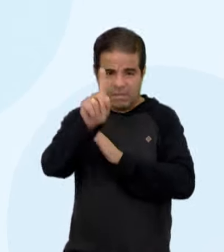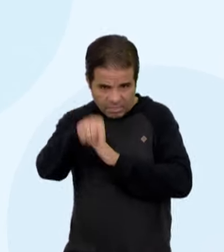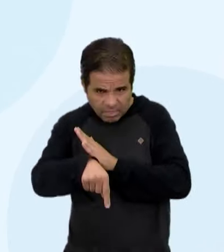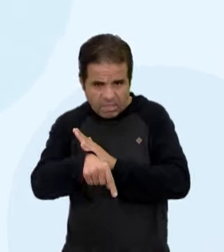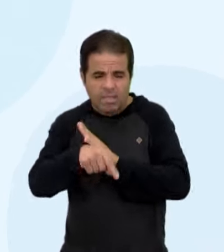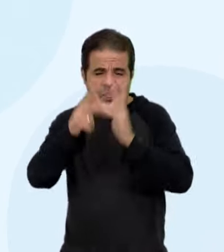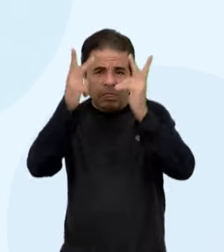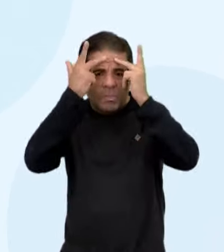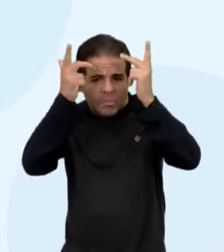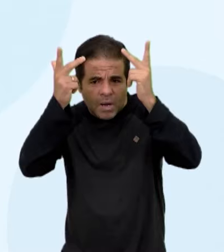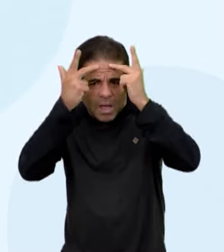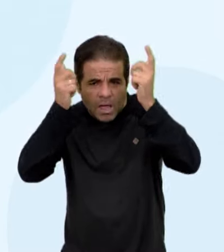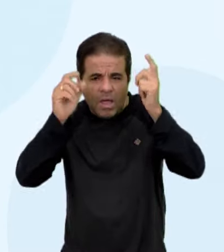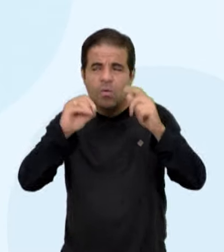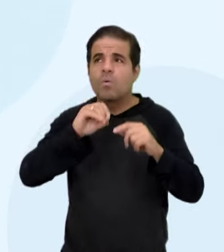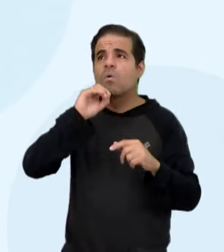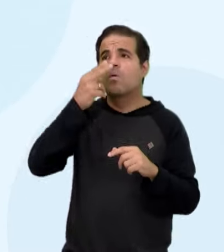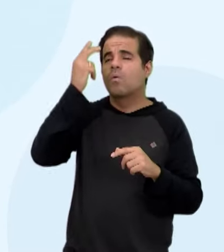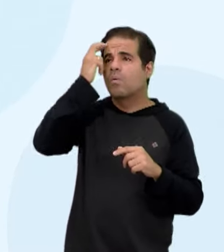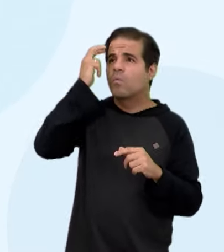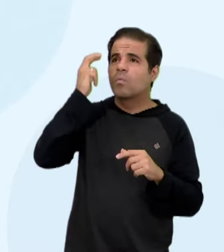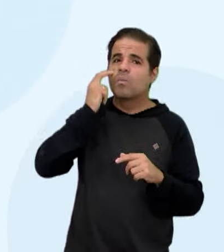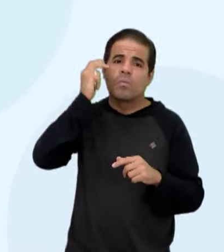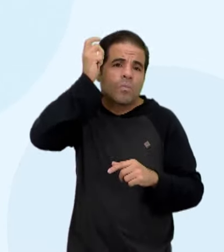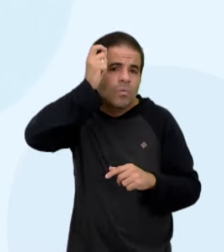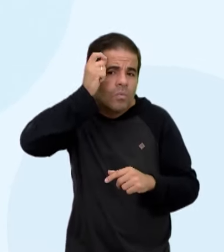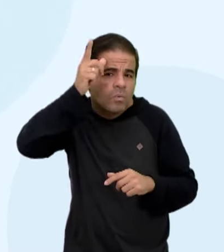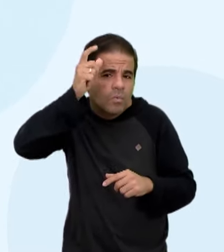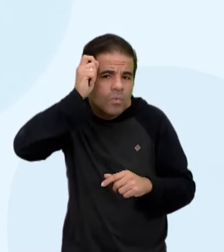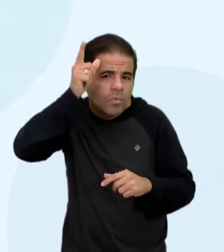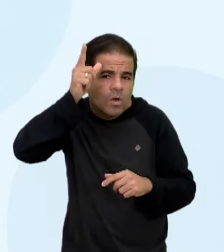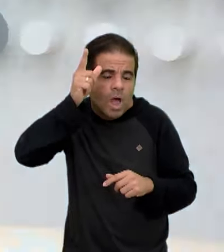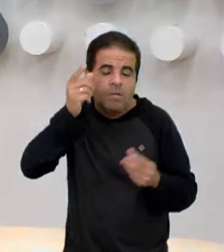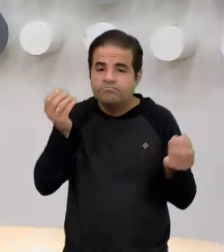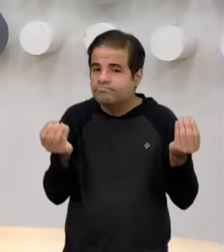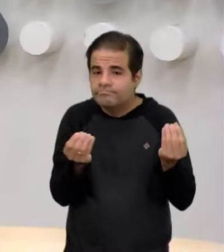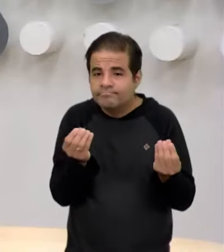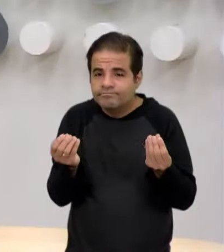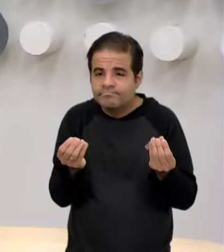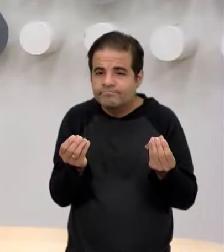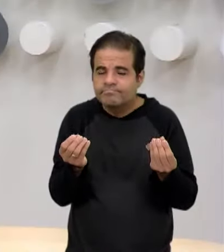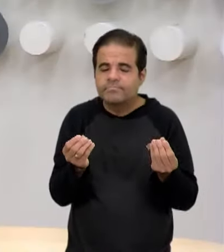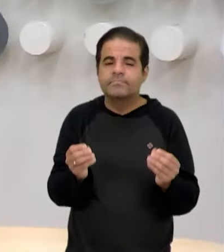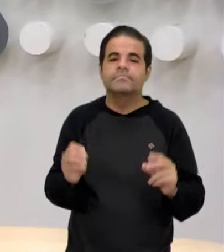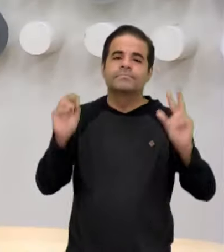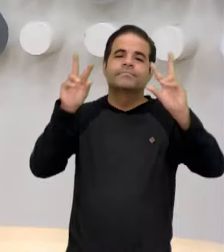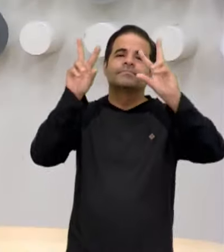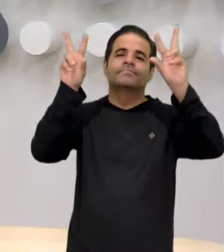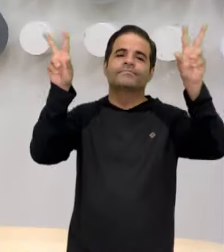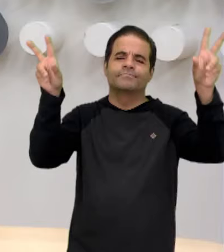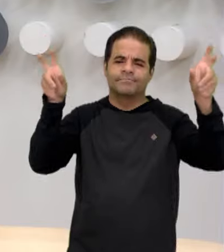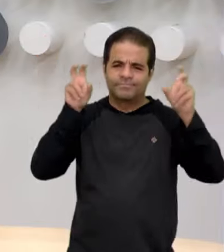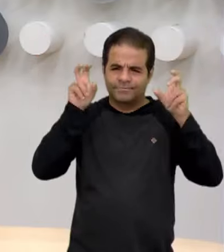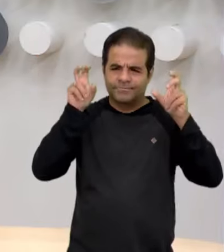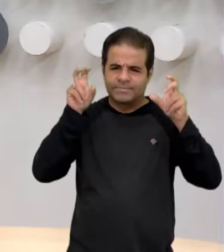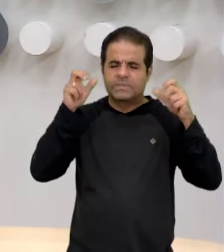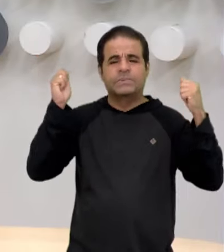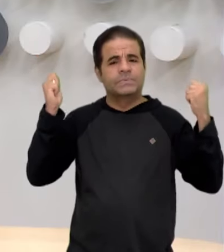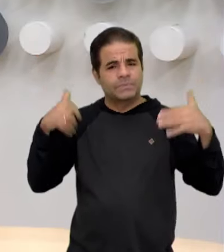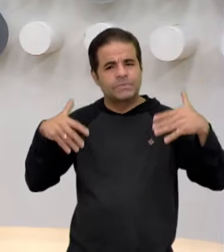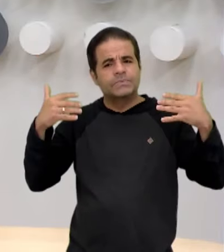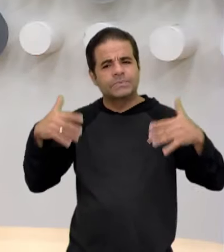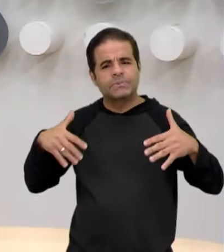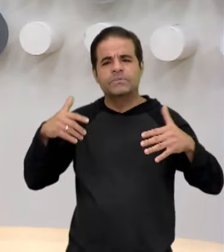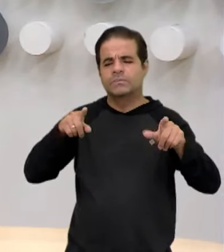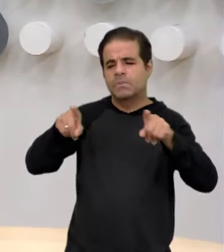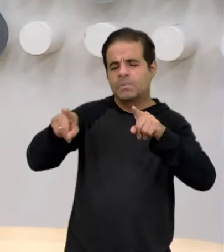paisagem natural ou cultural? Aí, pessoal, a gente entra numa questão que gera bastante debate.